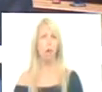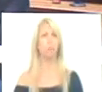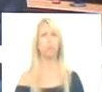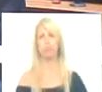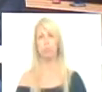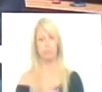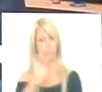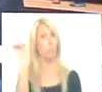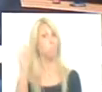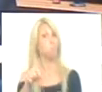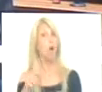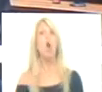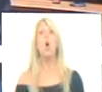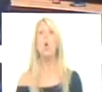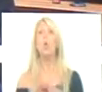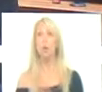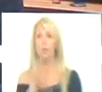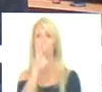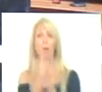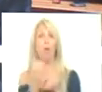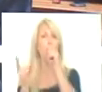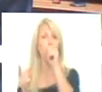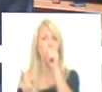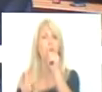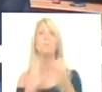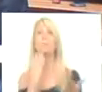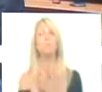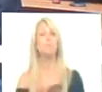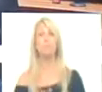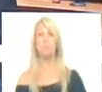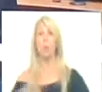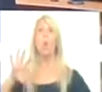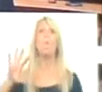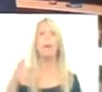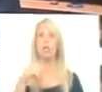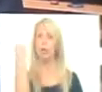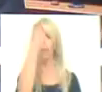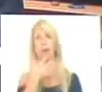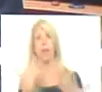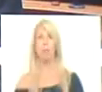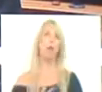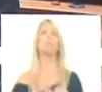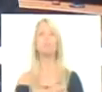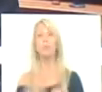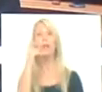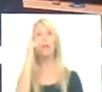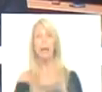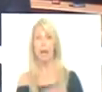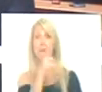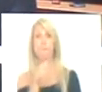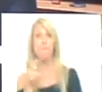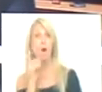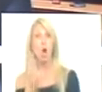uma coligação ao mesmo tempo que ia desfazendo um país. A credibilidade destruída de quem prometeu